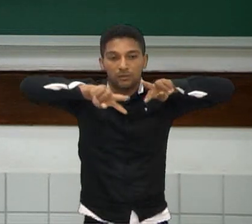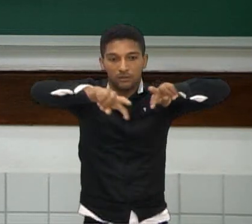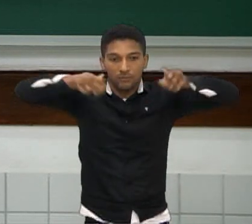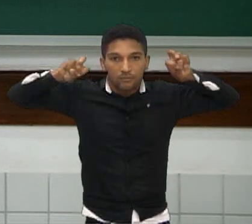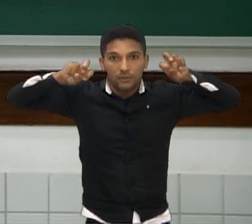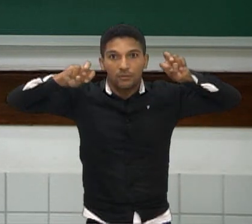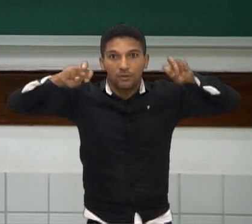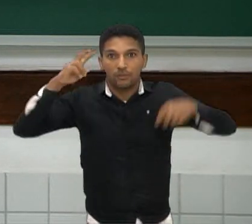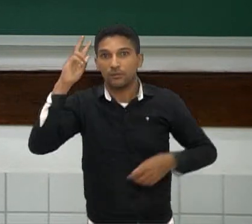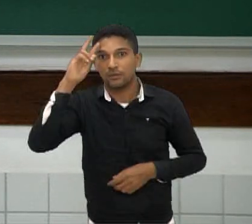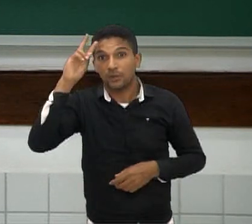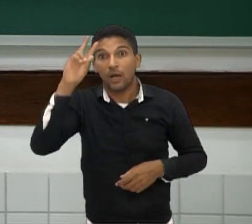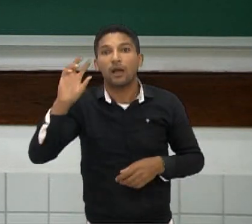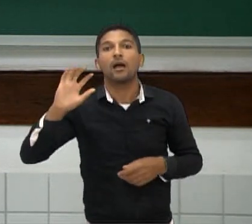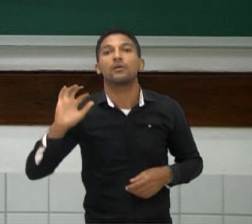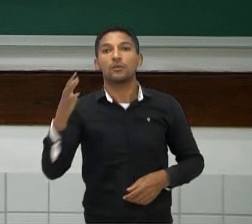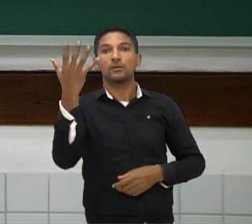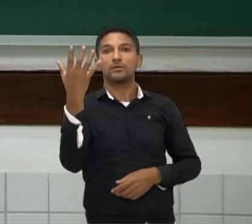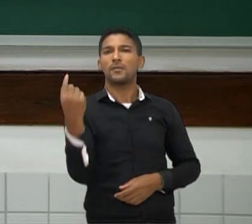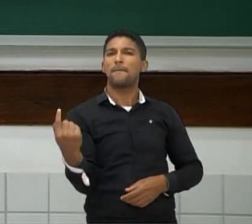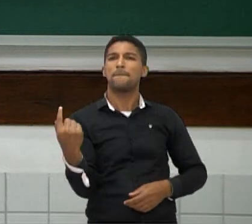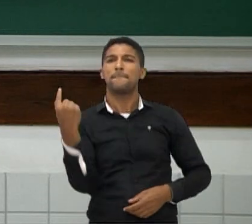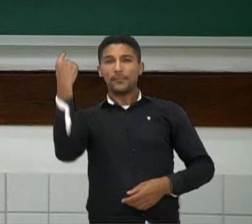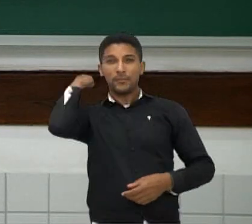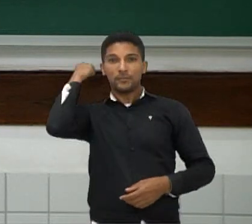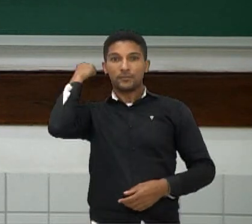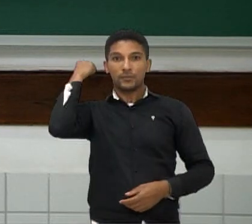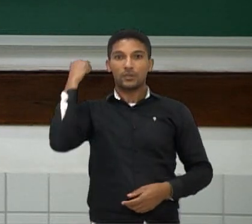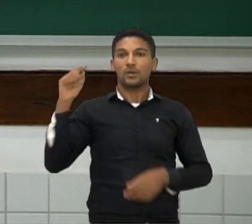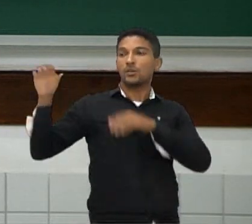naquele cenário, naquela época. De acordo?